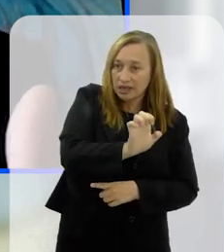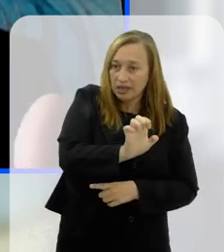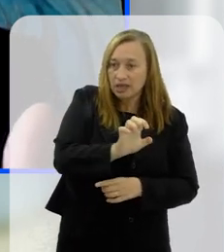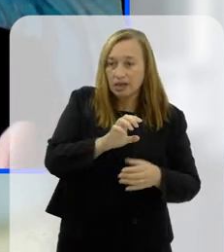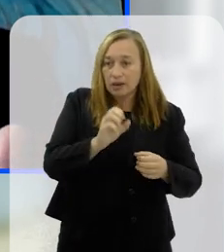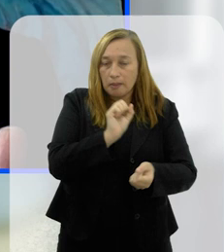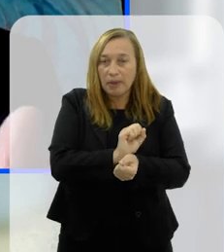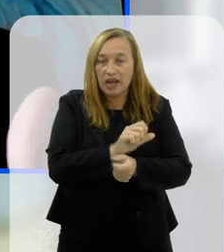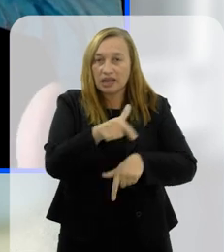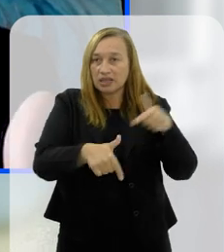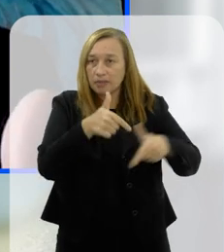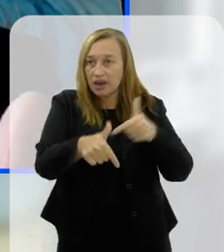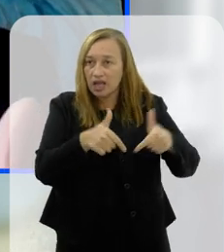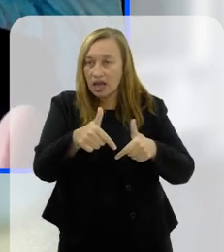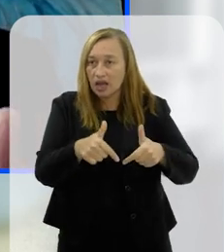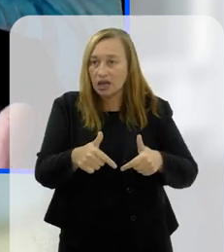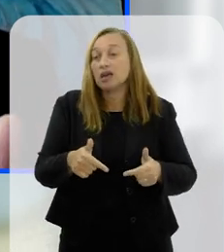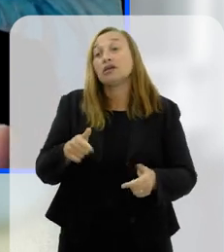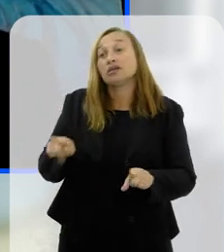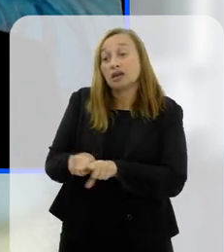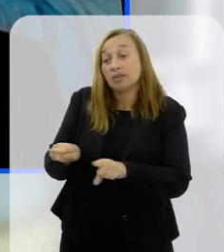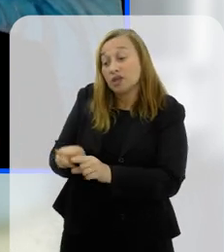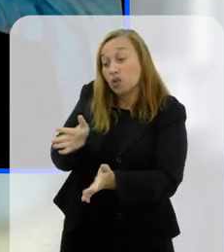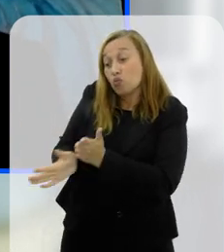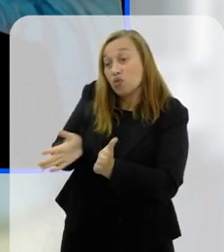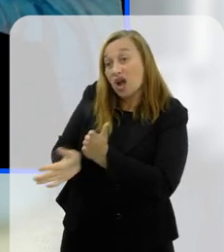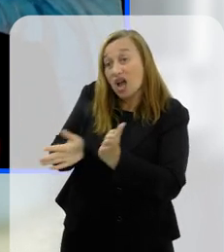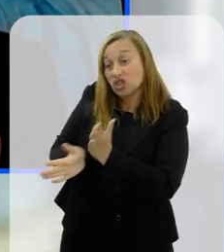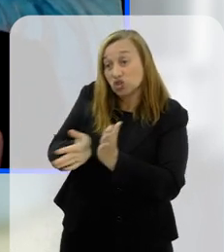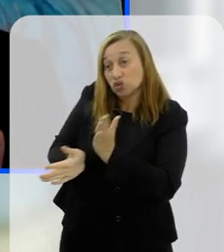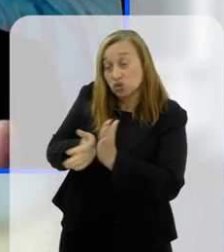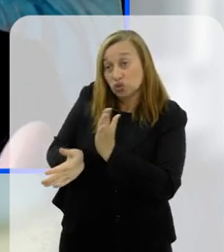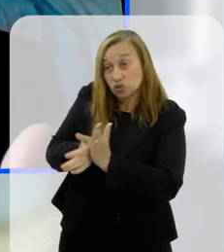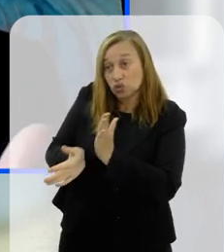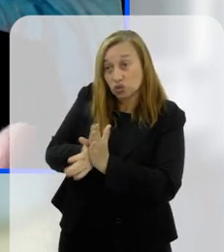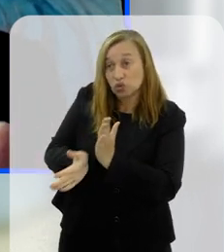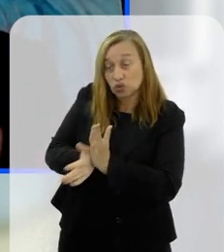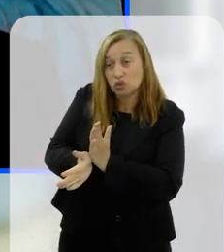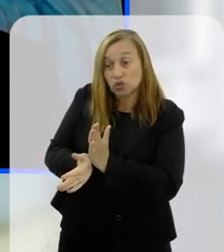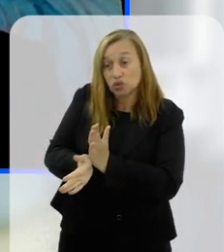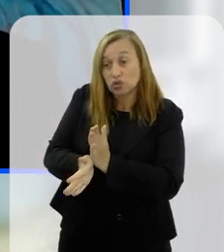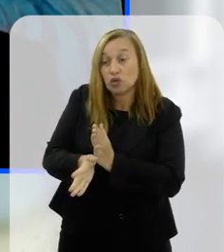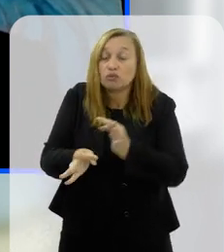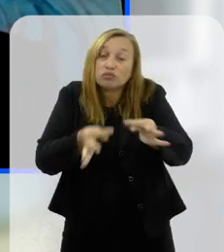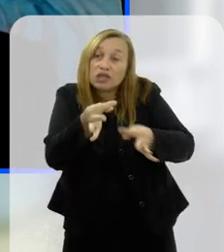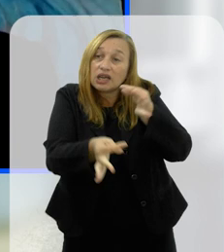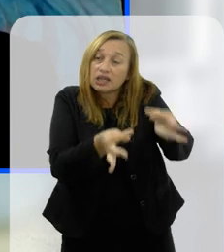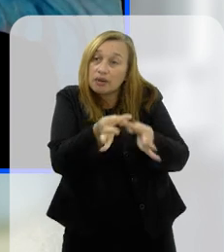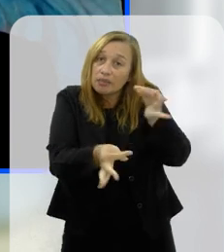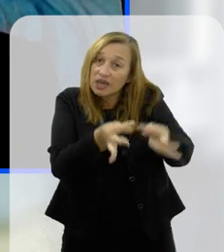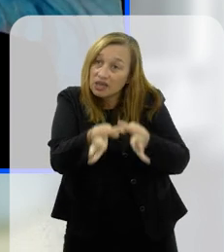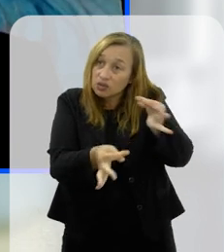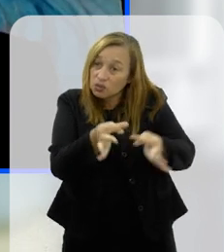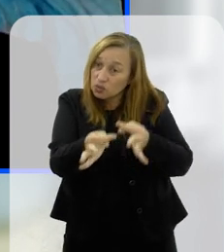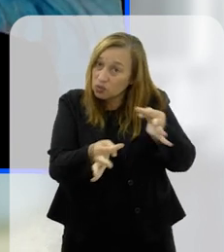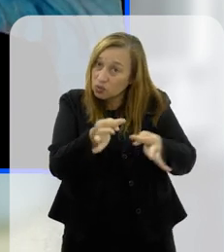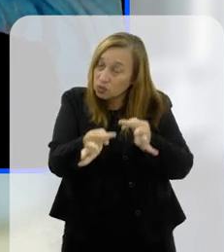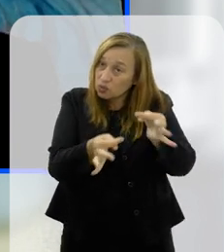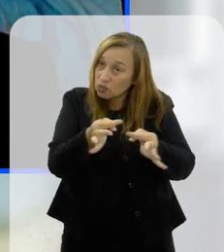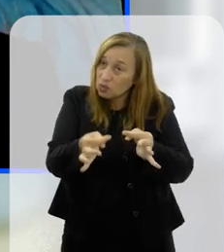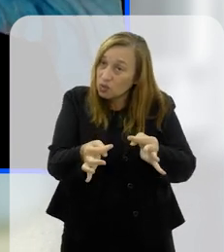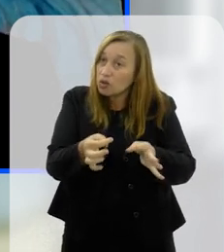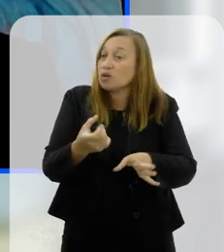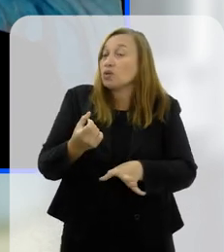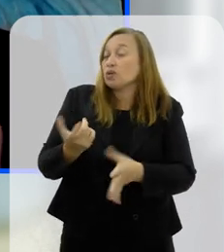renda e tem um aumento do custo Porque além da daquela pessoa deixar de trabalhar que